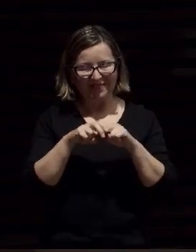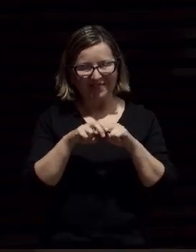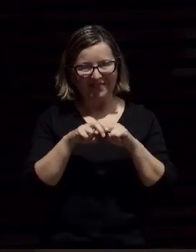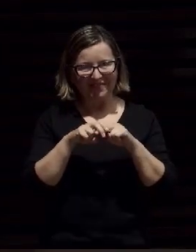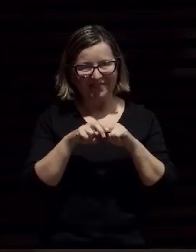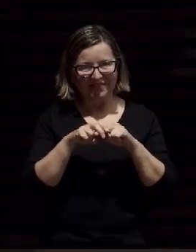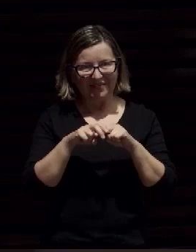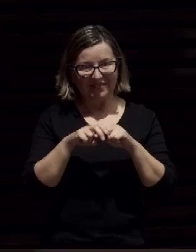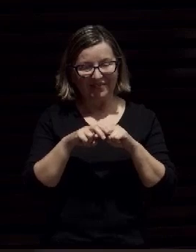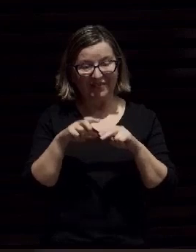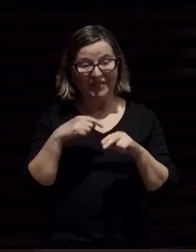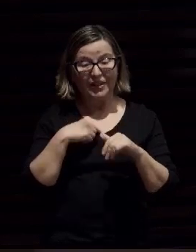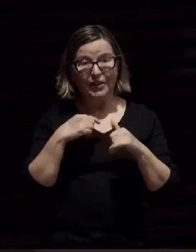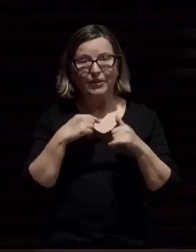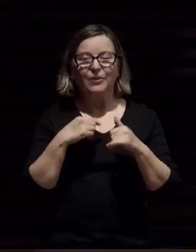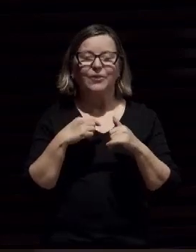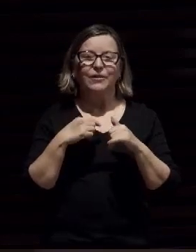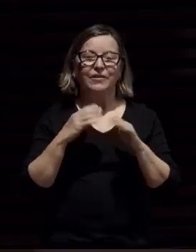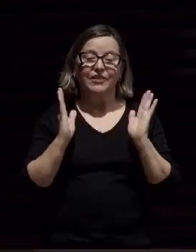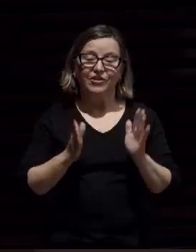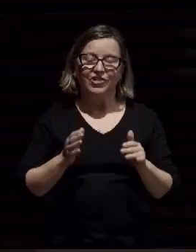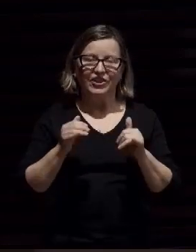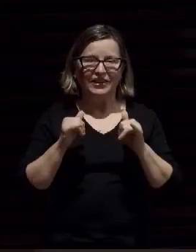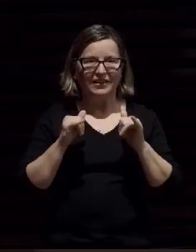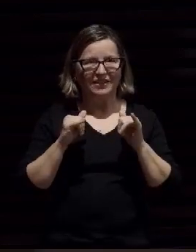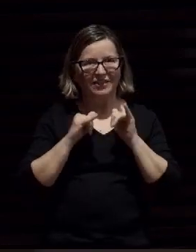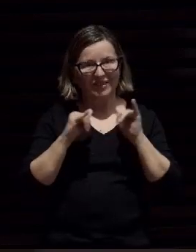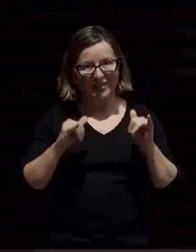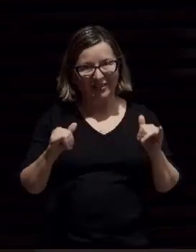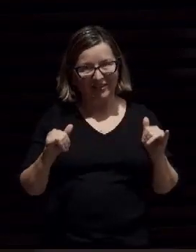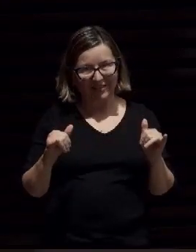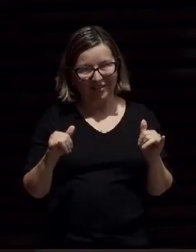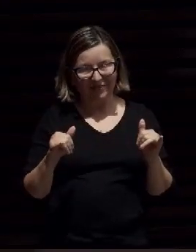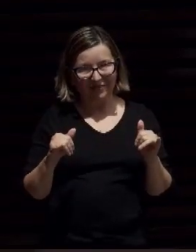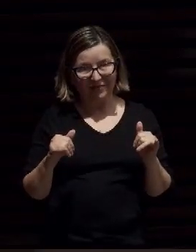é que vos disse que há de receber